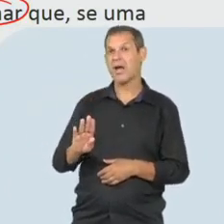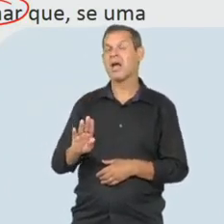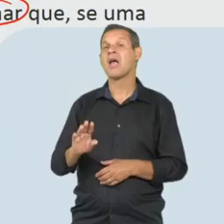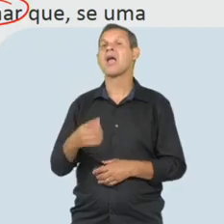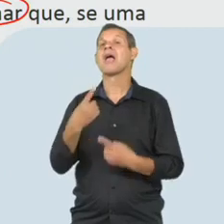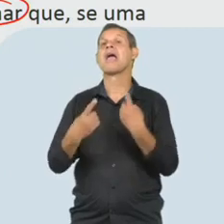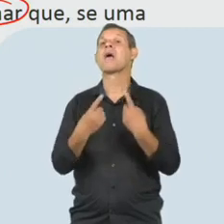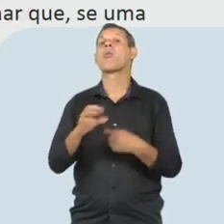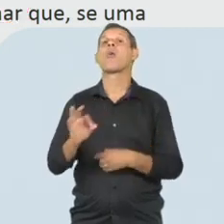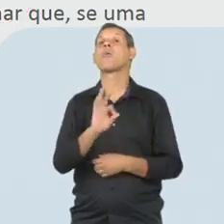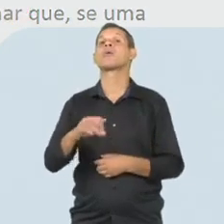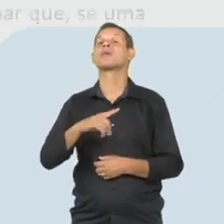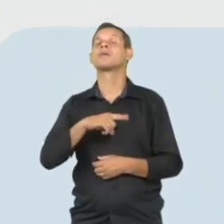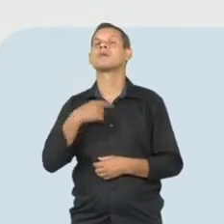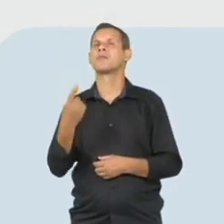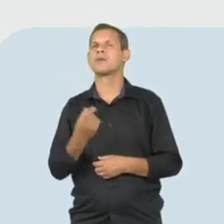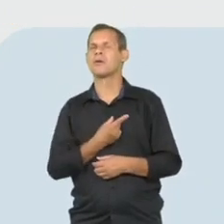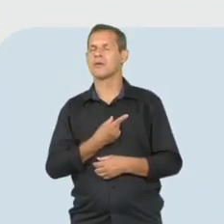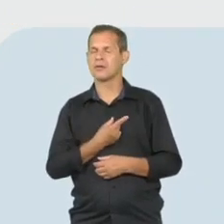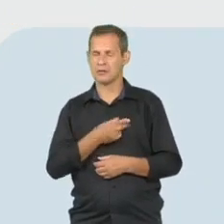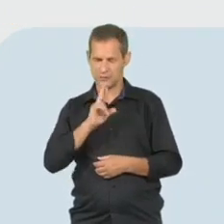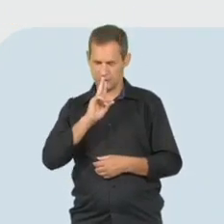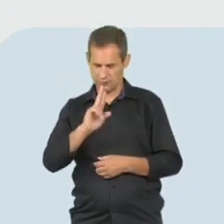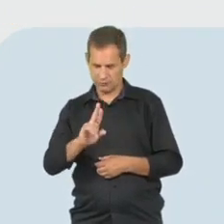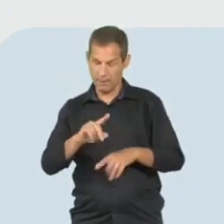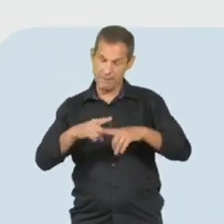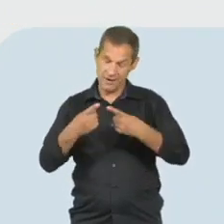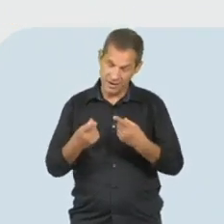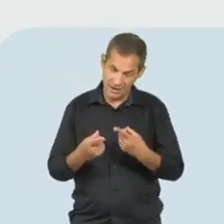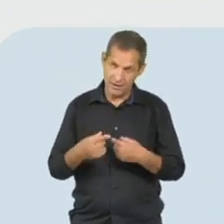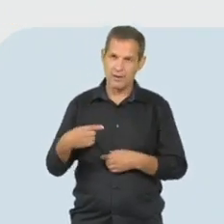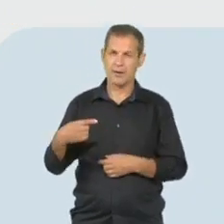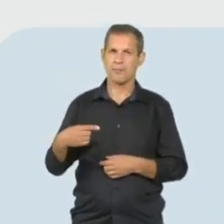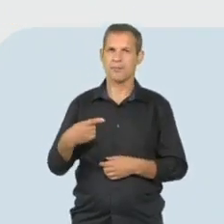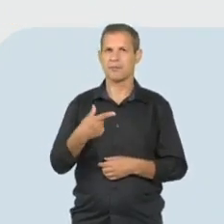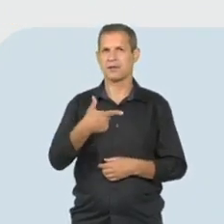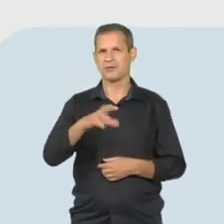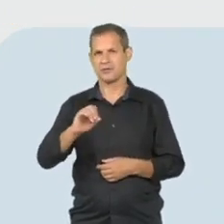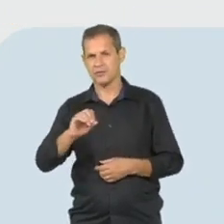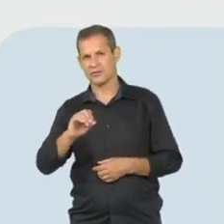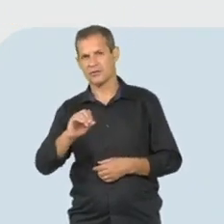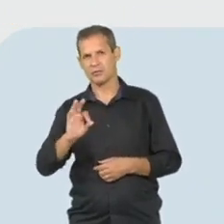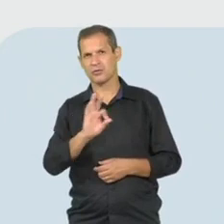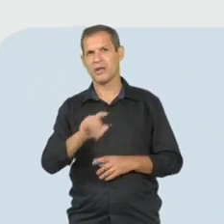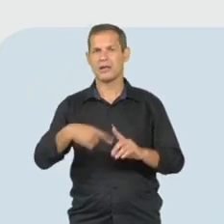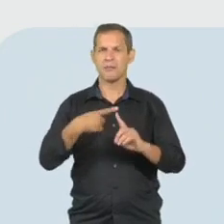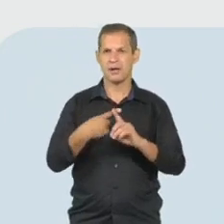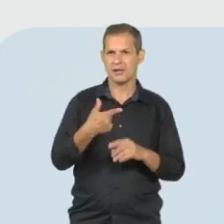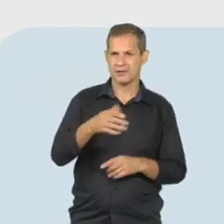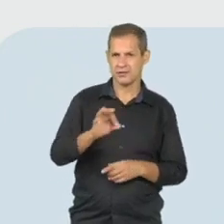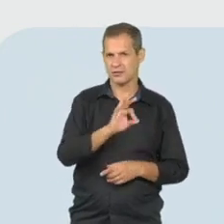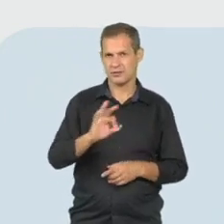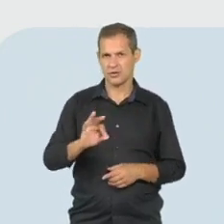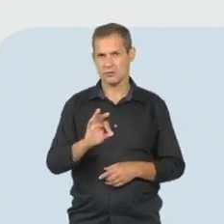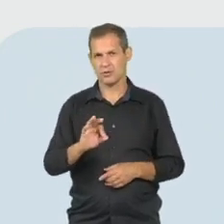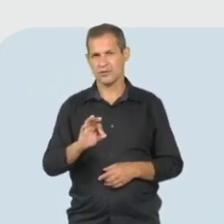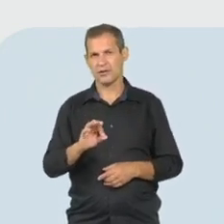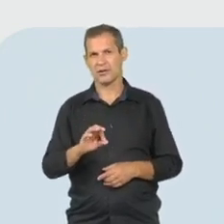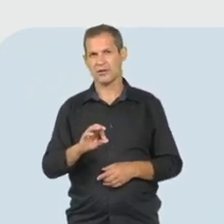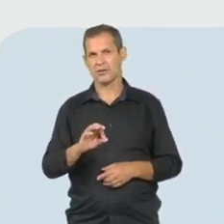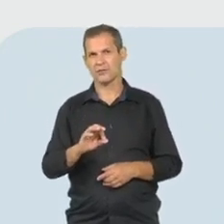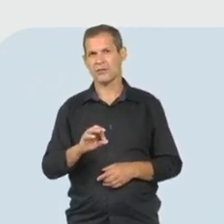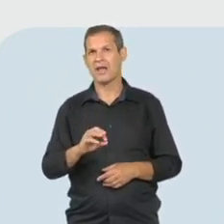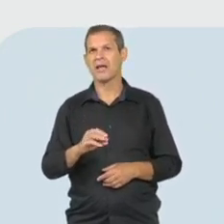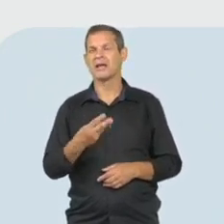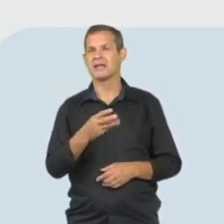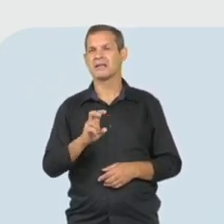quanto? Então, nós temos as alternativas aqui, inferior a 20, superior a 20, inferior a 38, superior a 20, inferior a